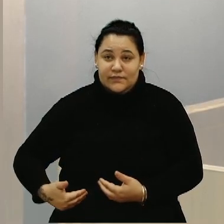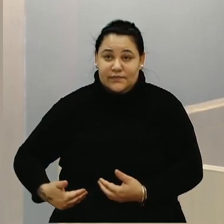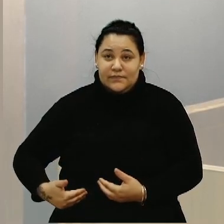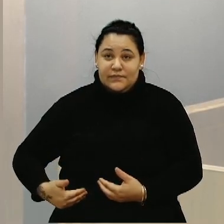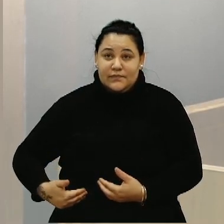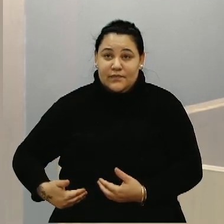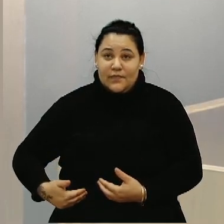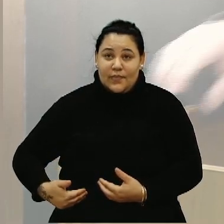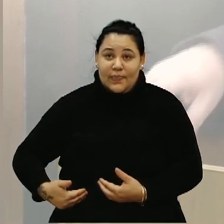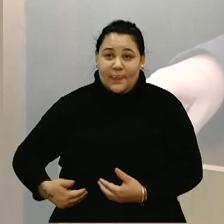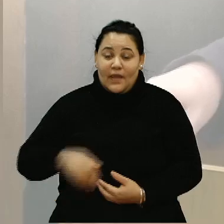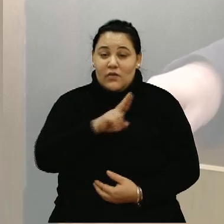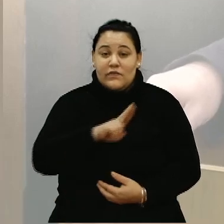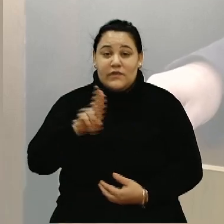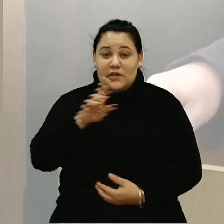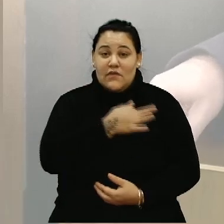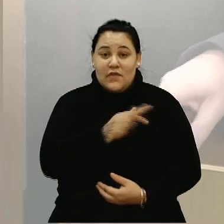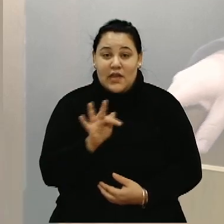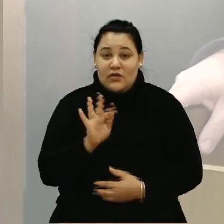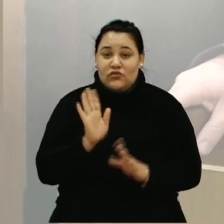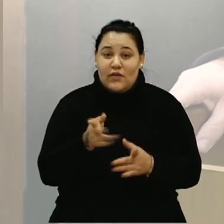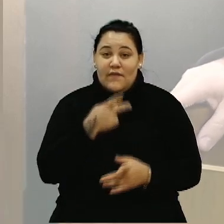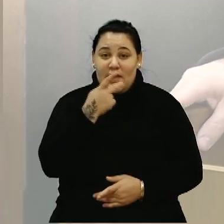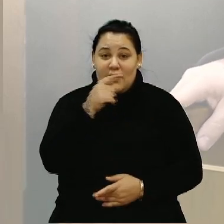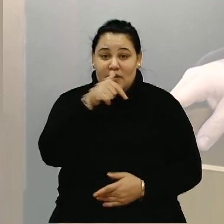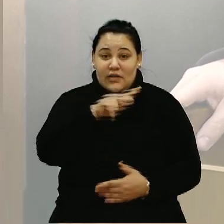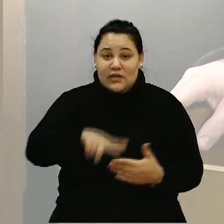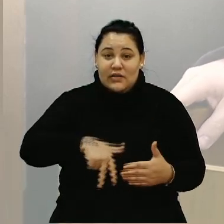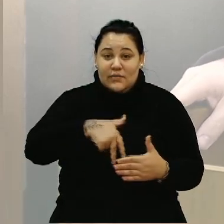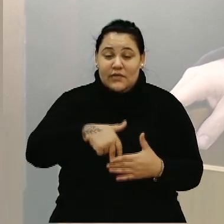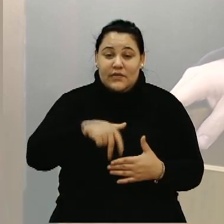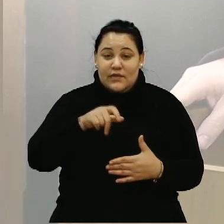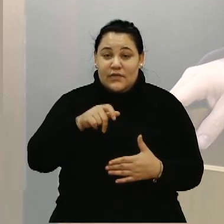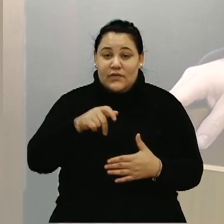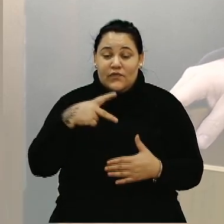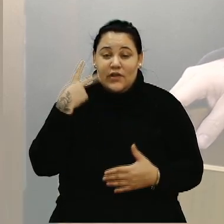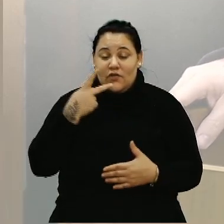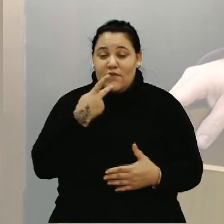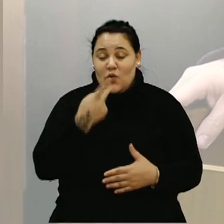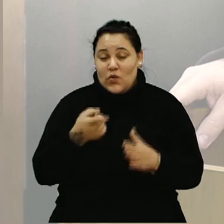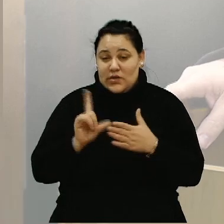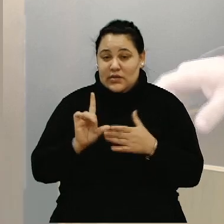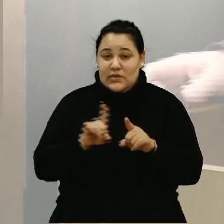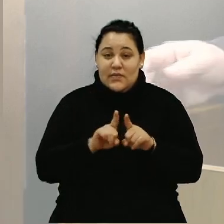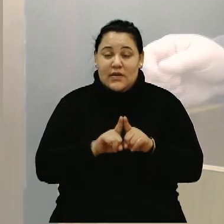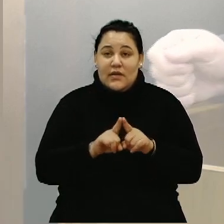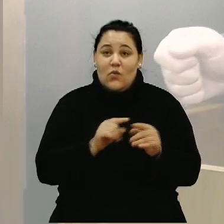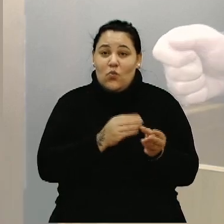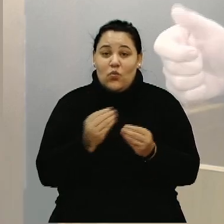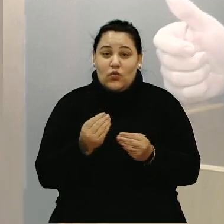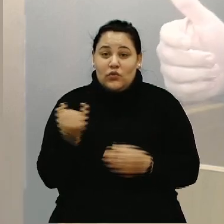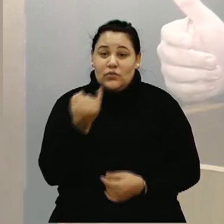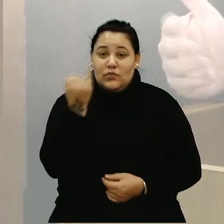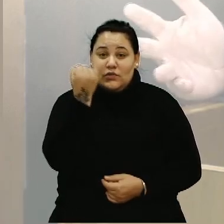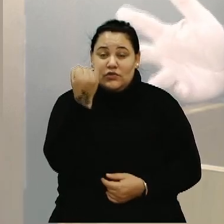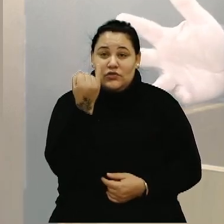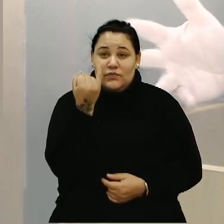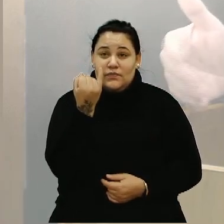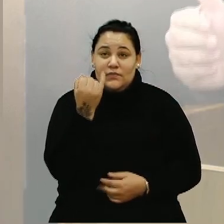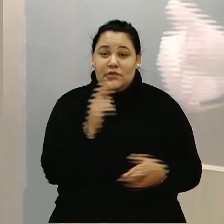foi mencionado aqui nesta tribuna pelos que me antecederam. Muito importante reunião. A gente